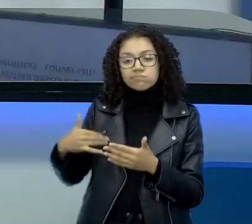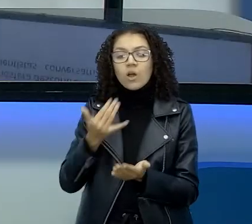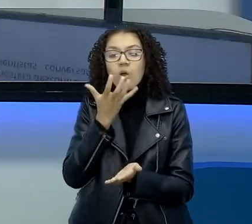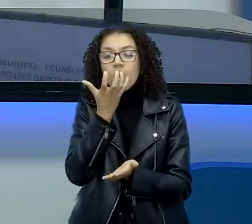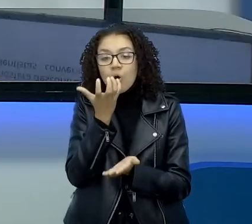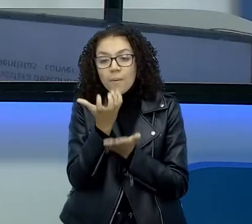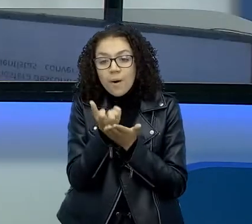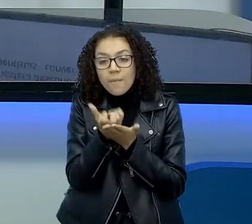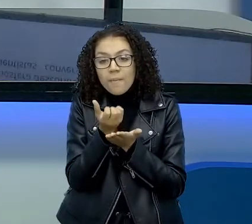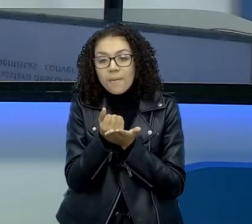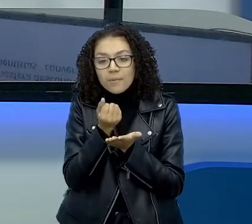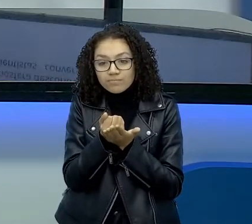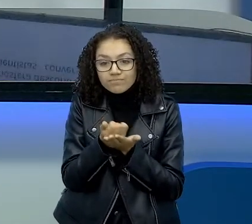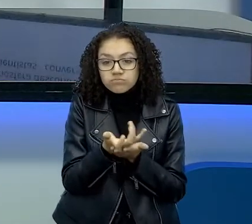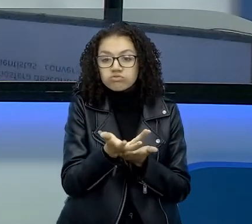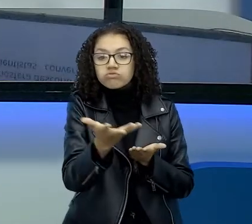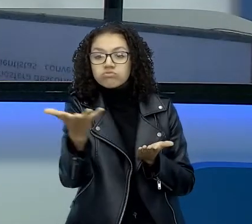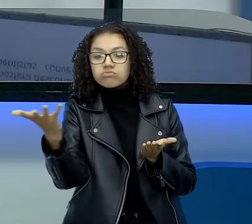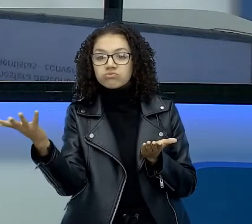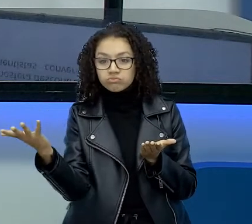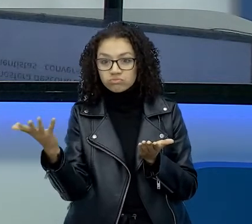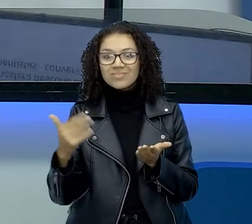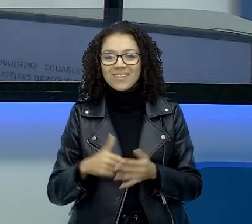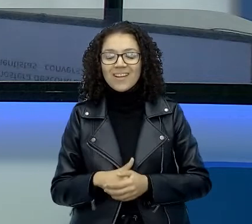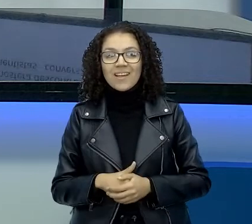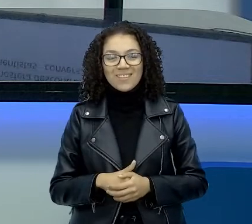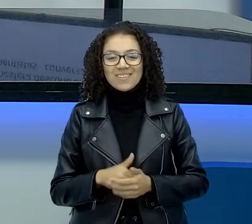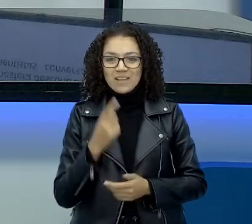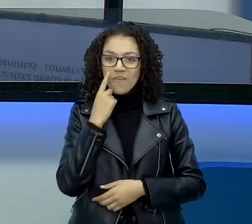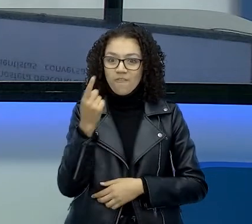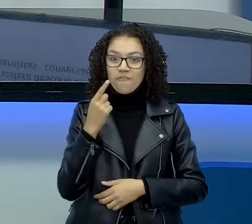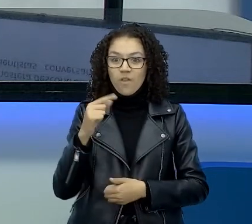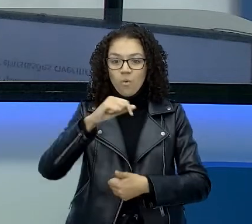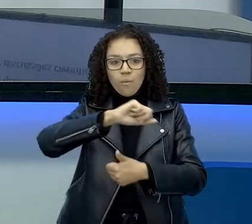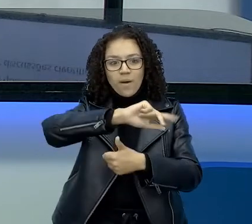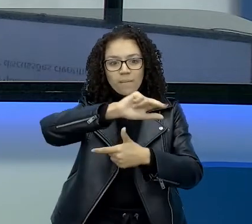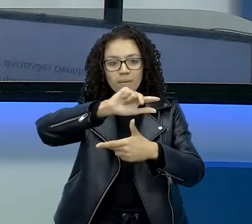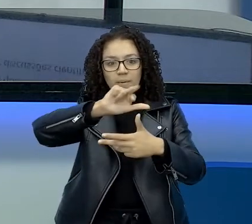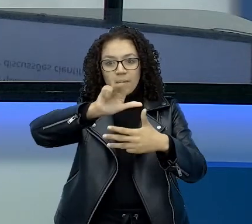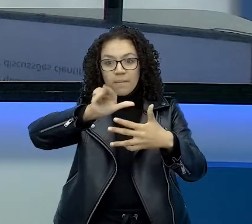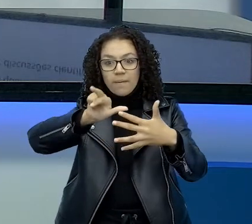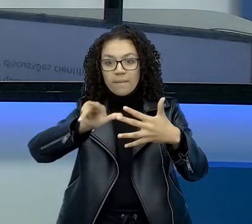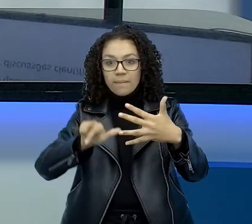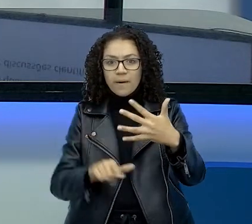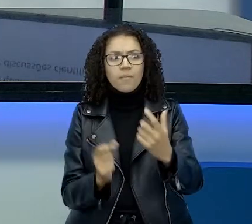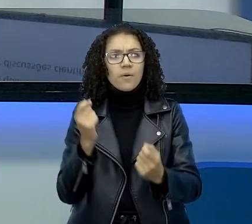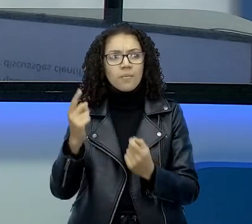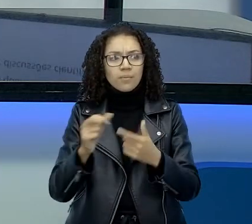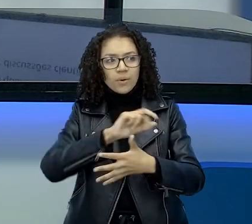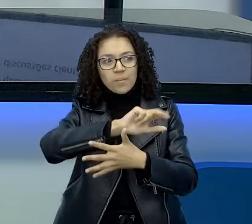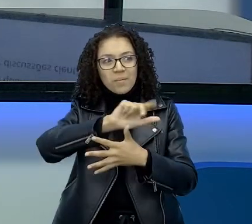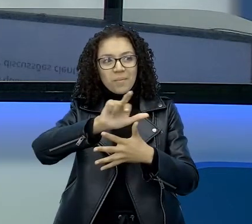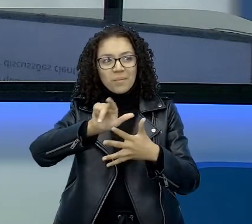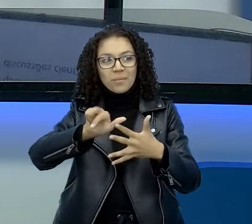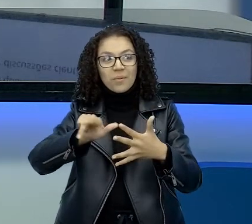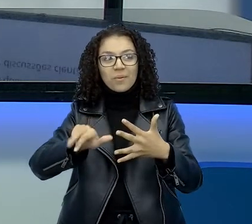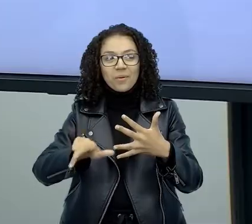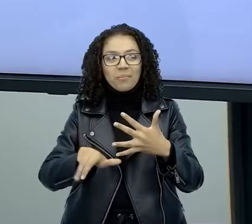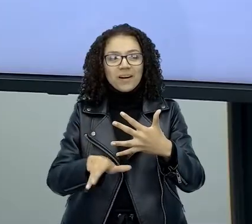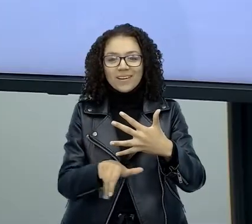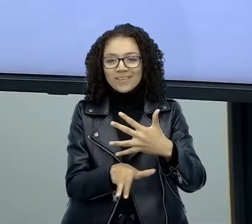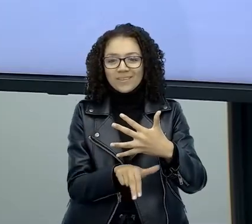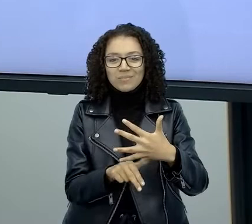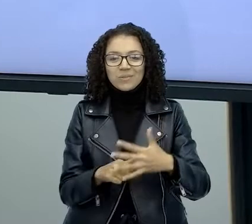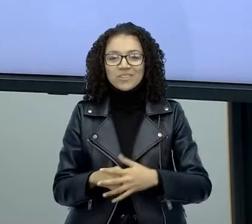bom? Também. Então, vocês viram quantos canais, alguns que eu coloquei aqui, né? A gente tem